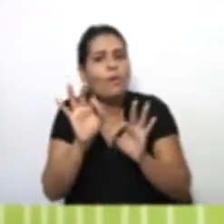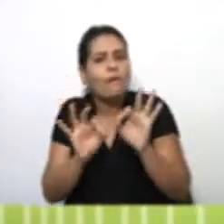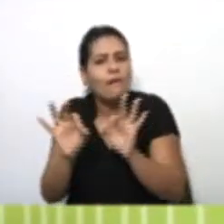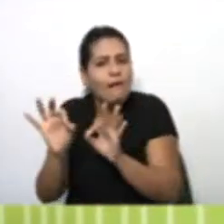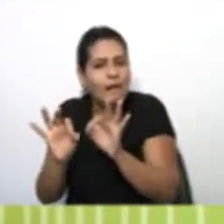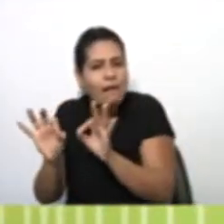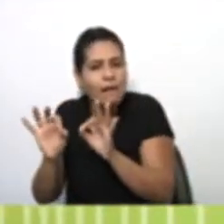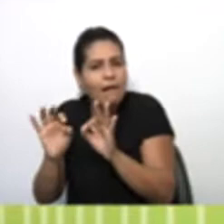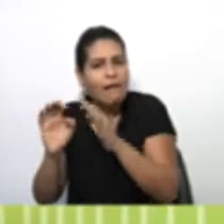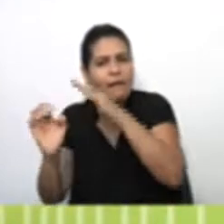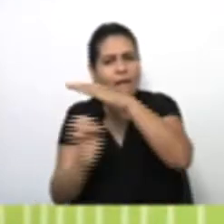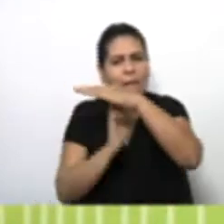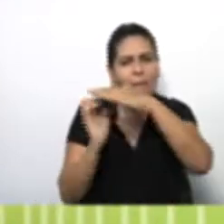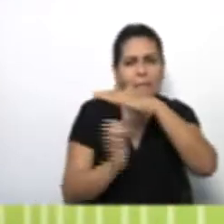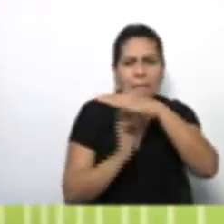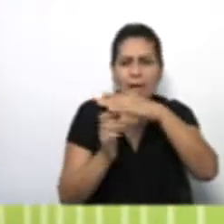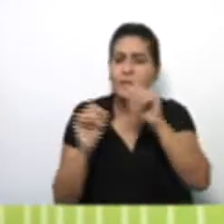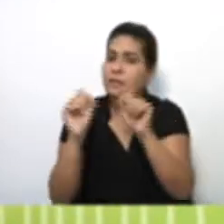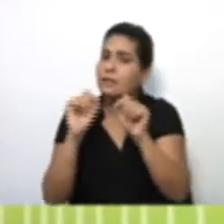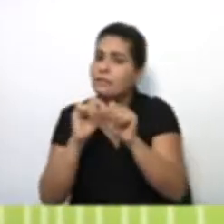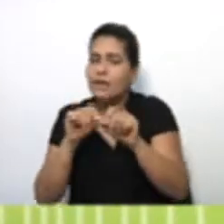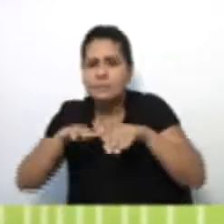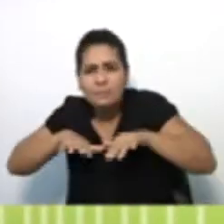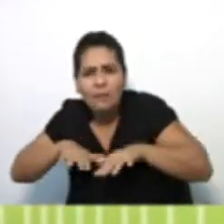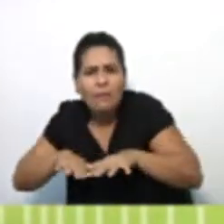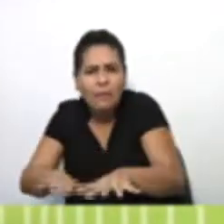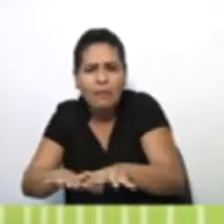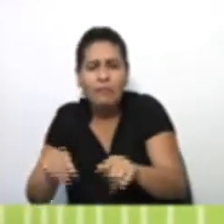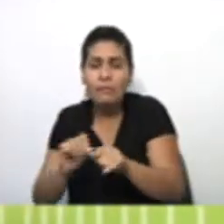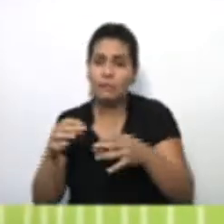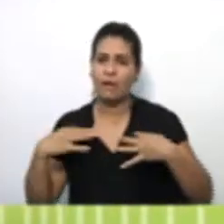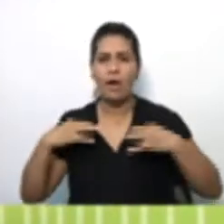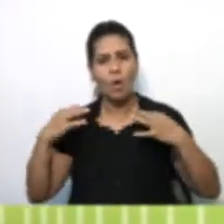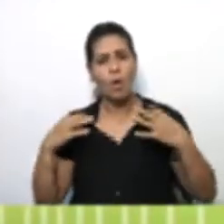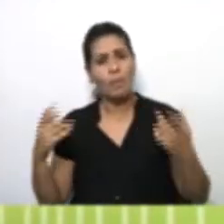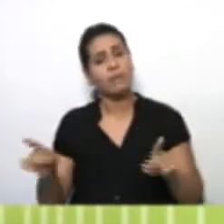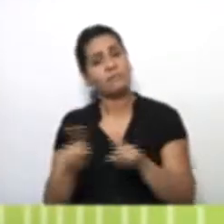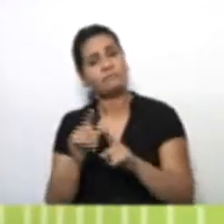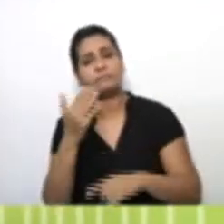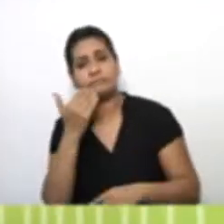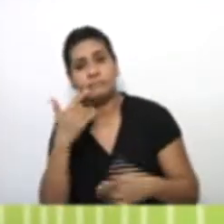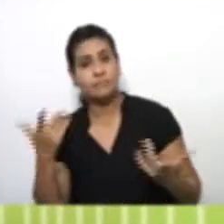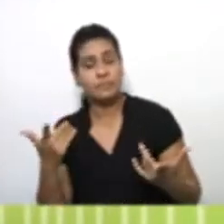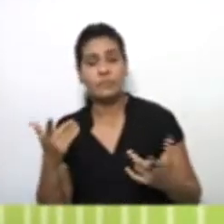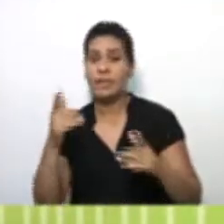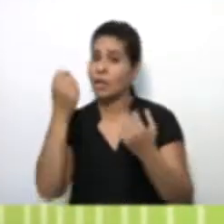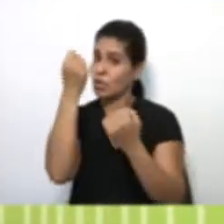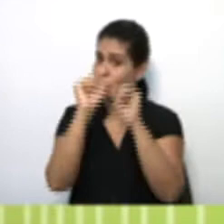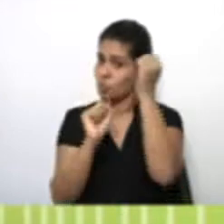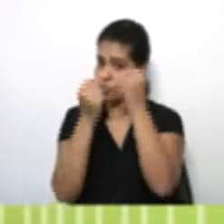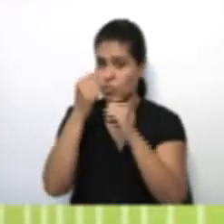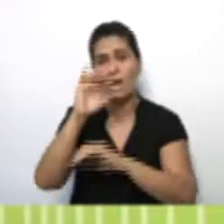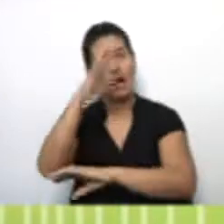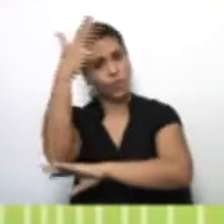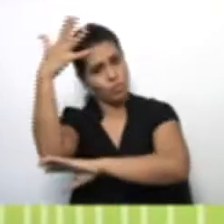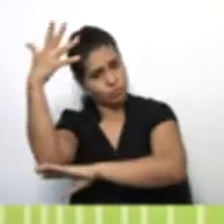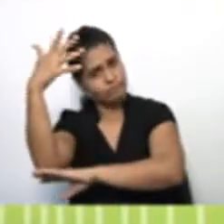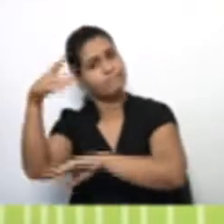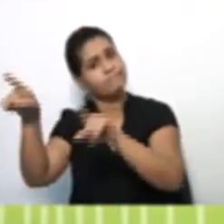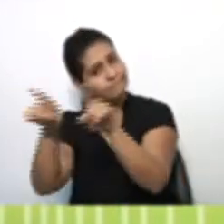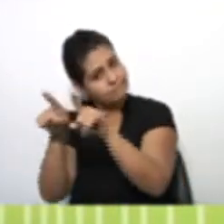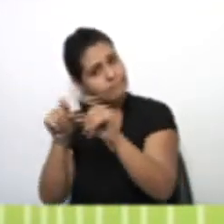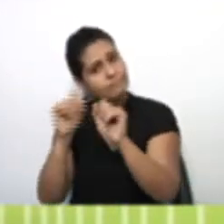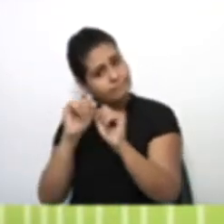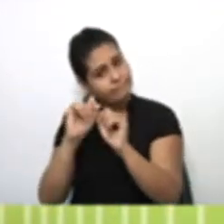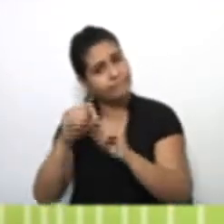né? São elas que produzem a nossa roupa. São elas que produzem o nosso alimento. É claro, aquele industrializado, a natureza também produz,